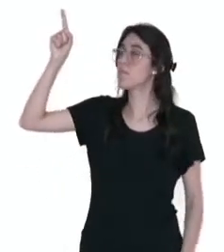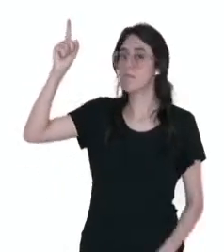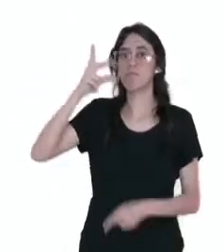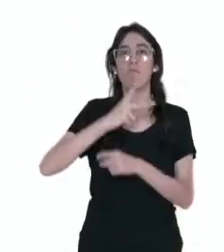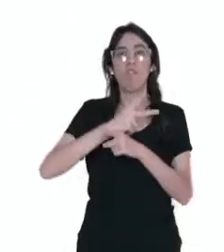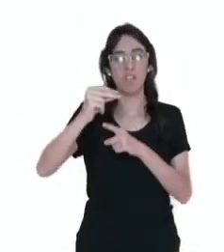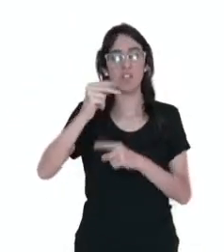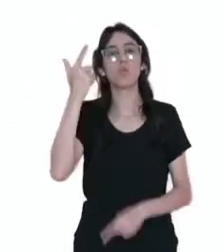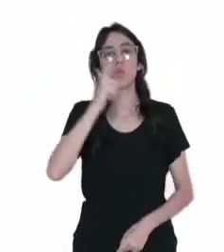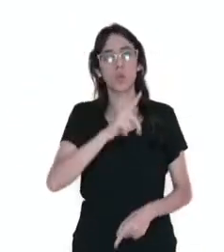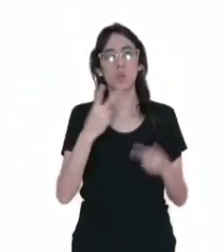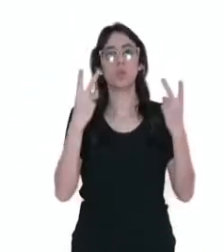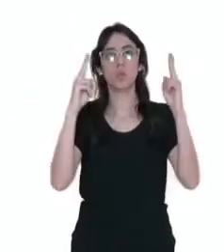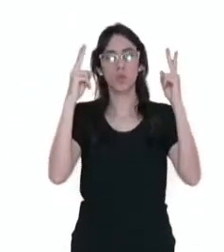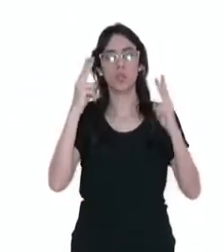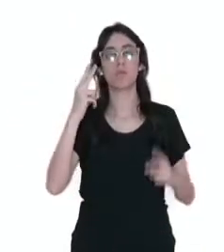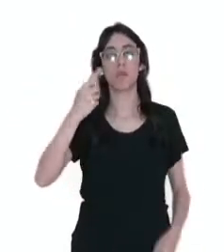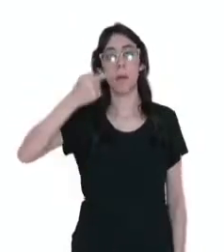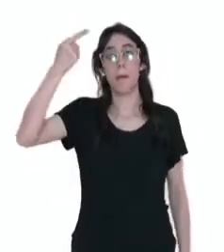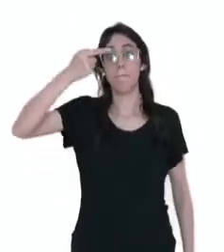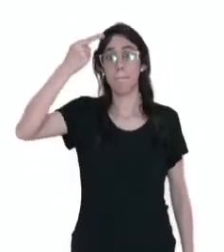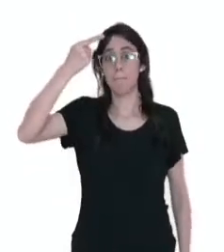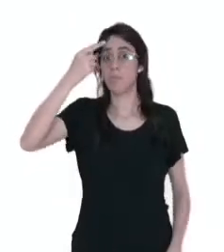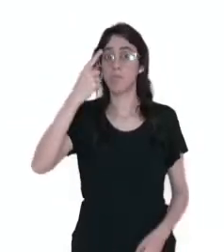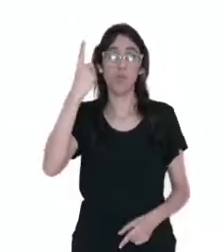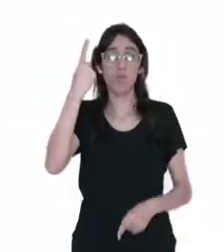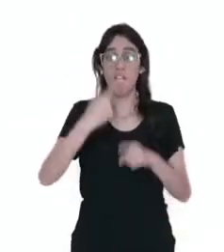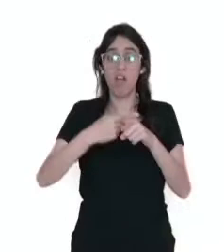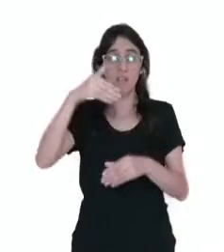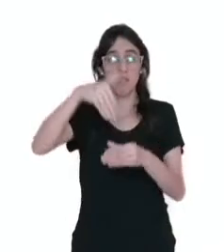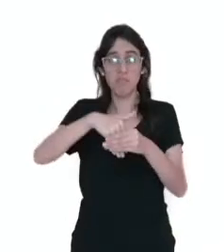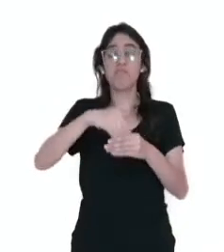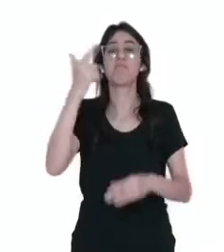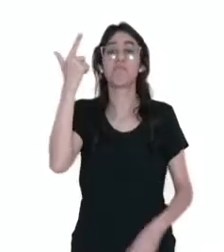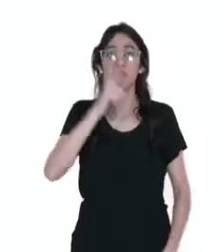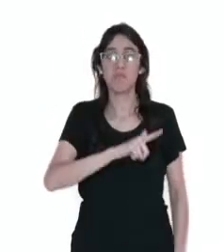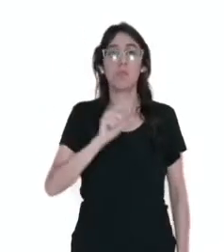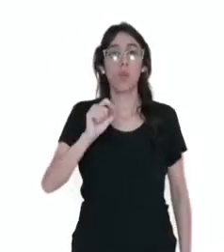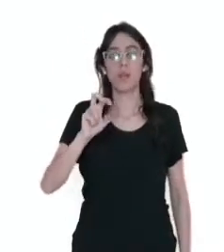eleições presidenciais ainda em primeiro turno. Ele recebeu